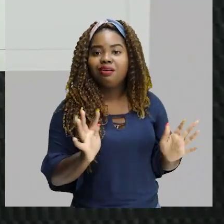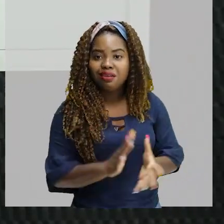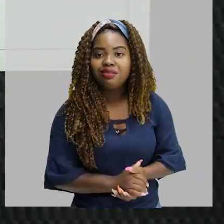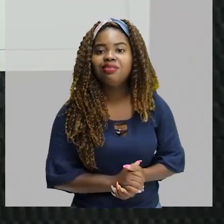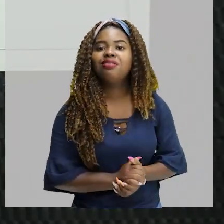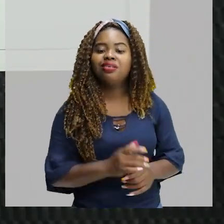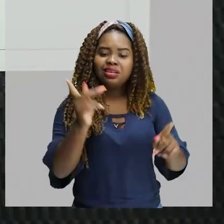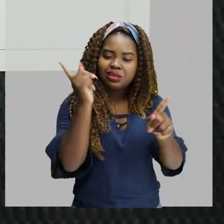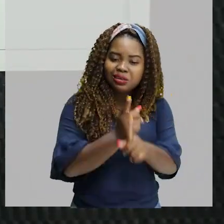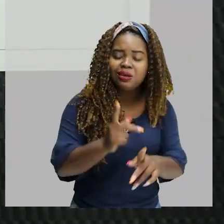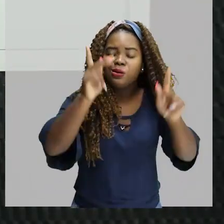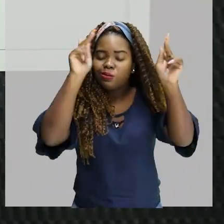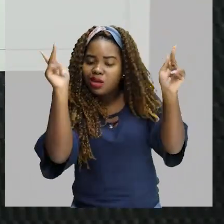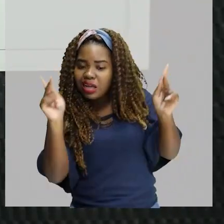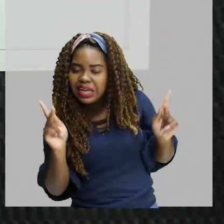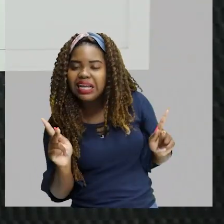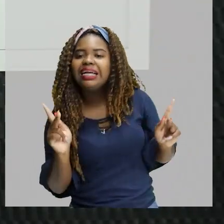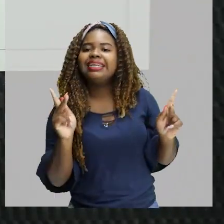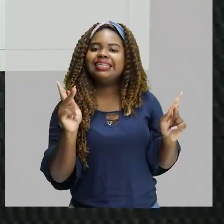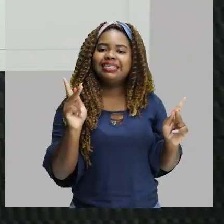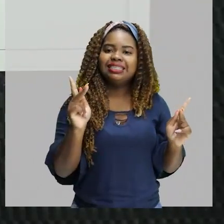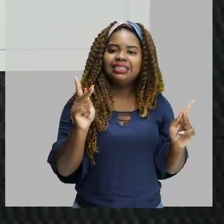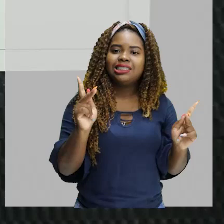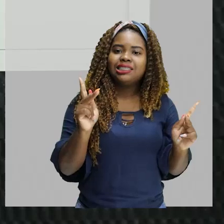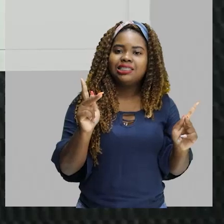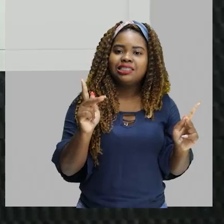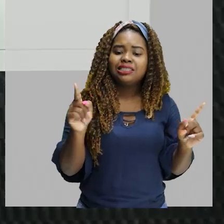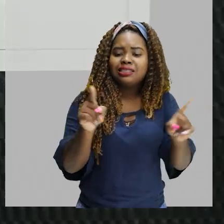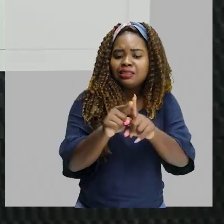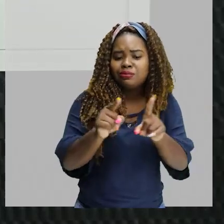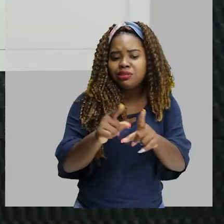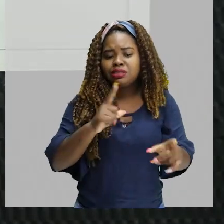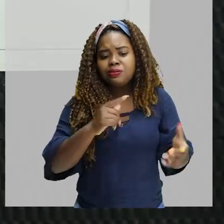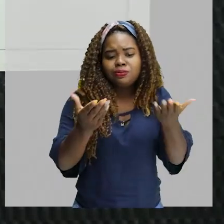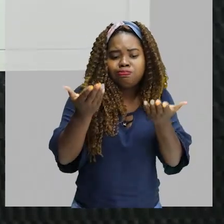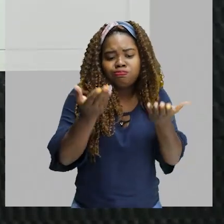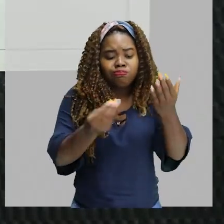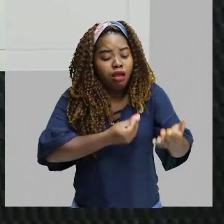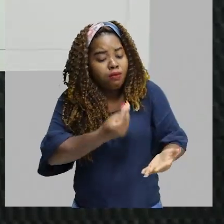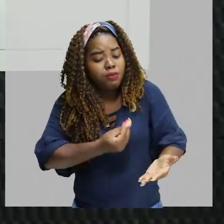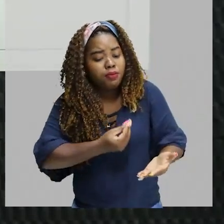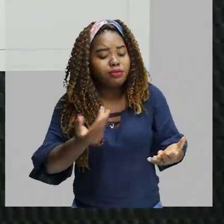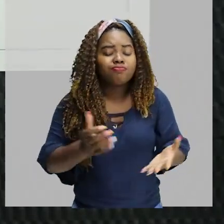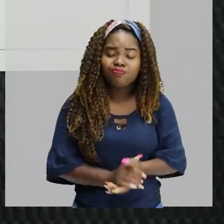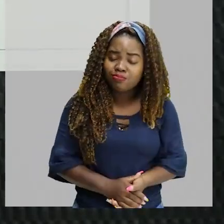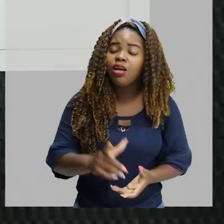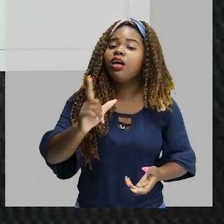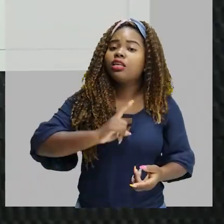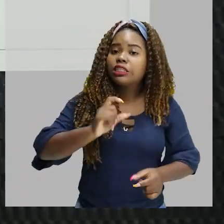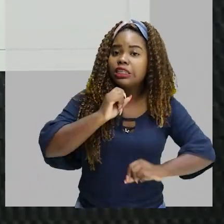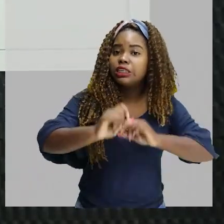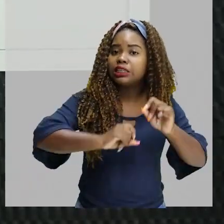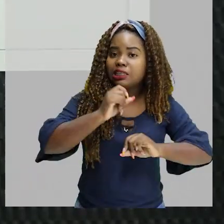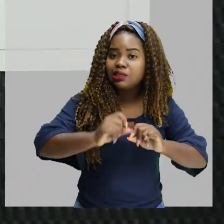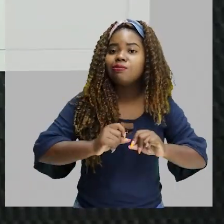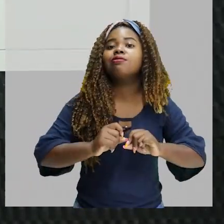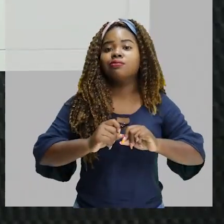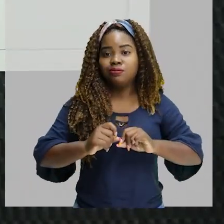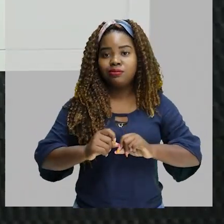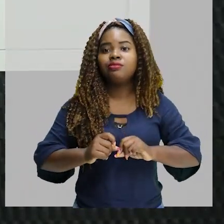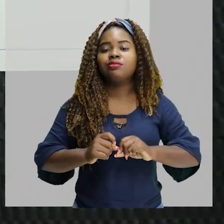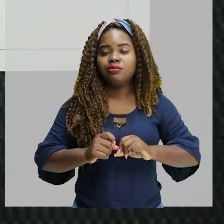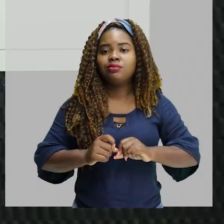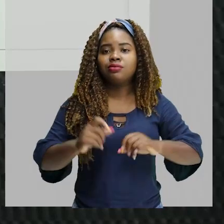a paz, encontrar aquele ponto de equilíbrio para que você tenha, obviamente, serenidade